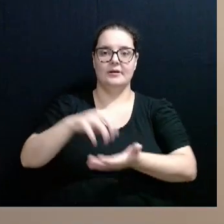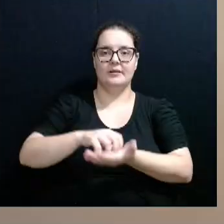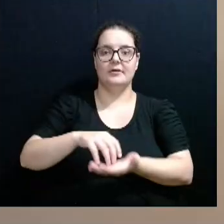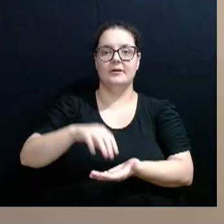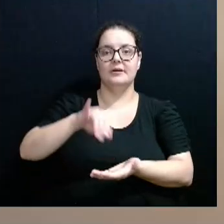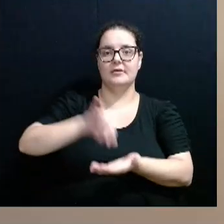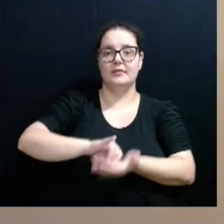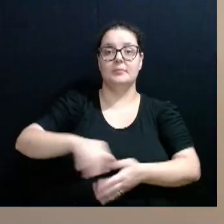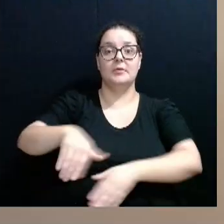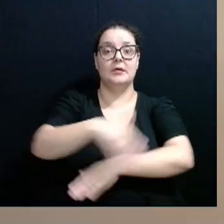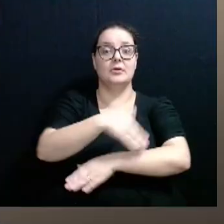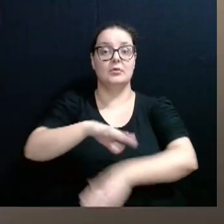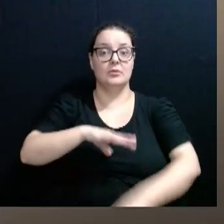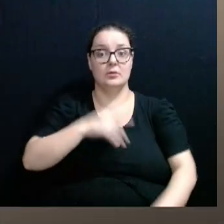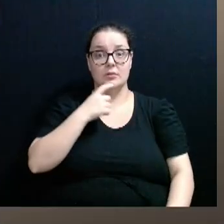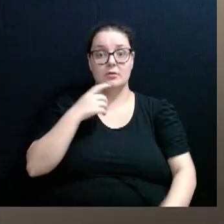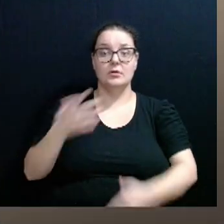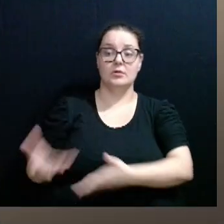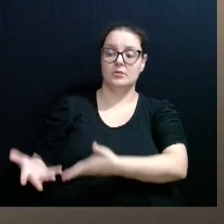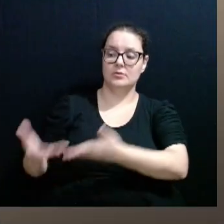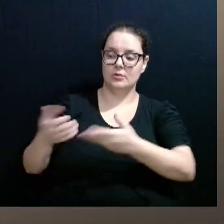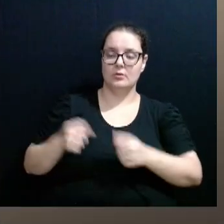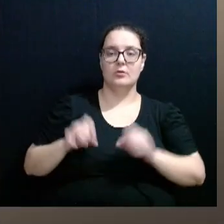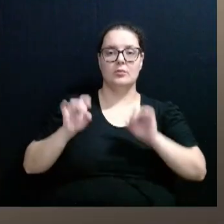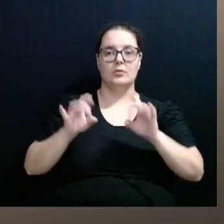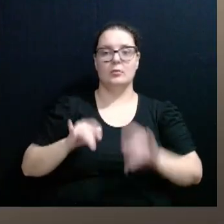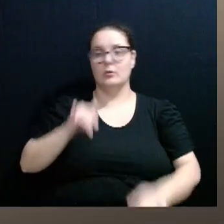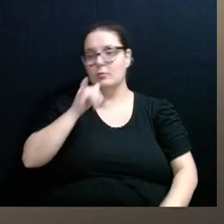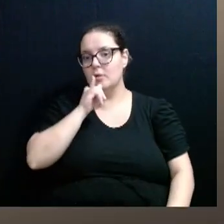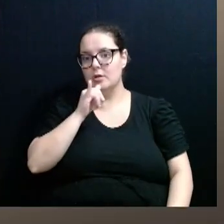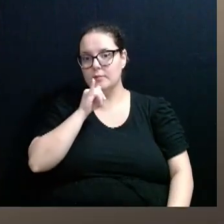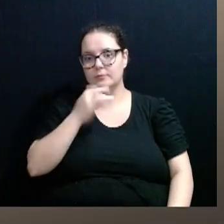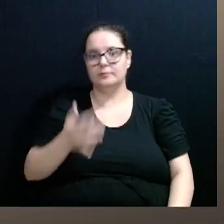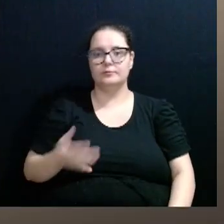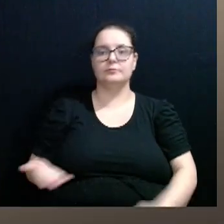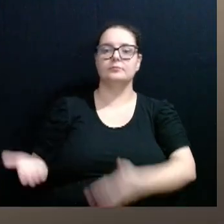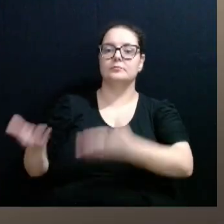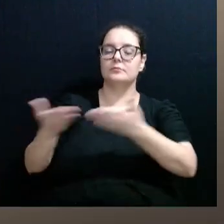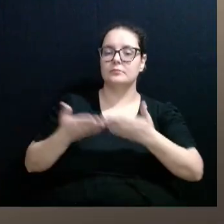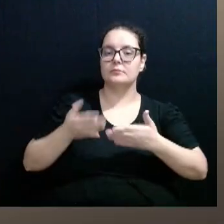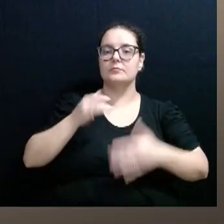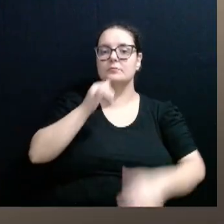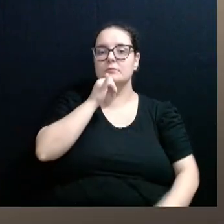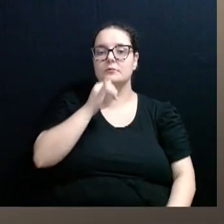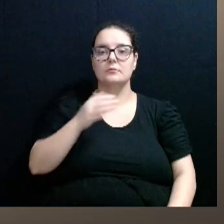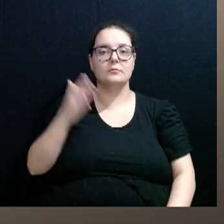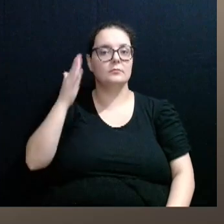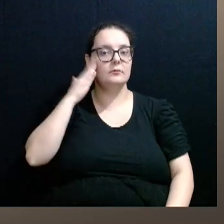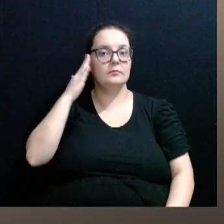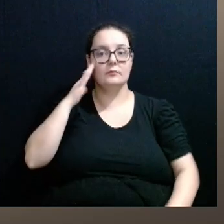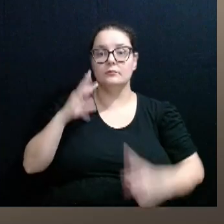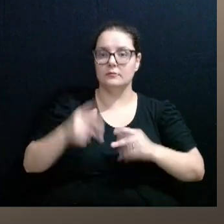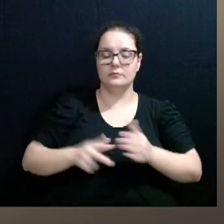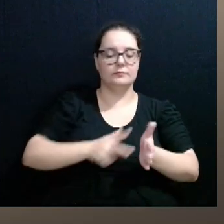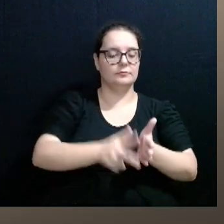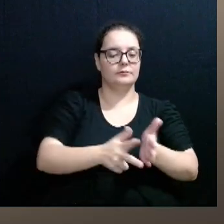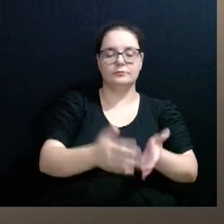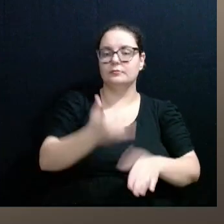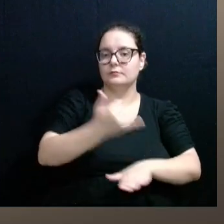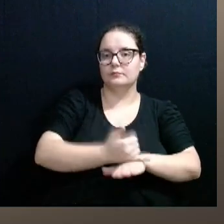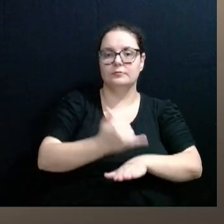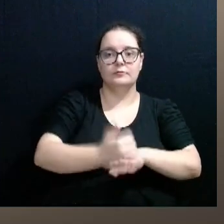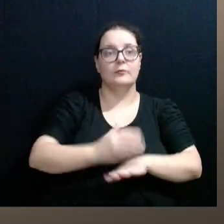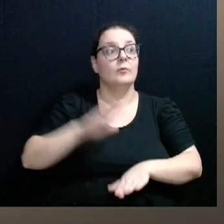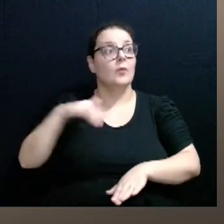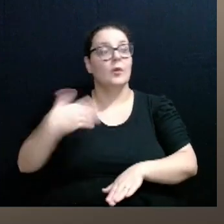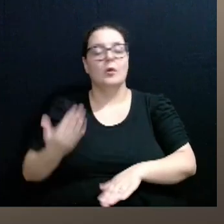convida um especialista, por exemplo, a gente convidou um especialista que entendia tudo de ferroviária, trem ferroviário, quando foi construída a nossa ferroviária,